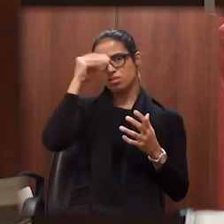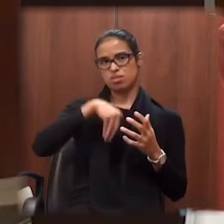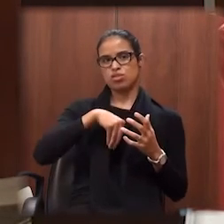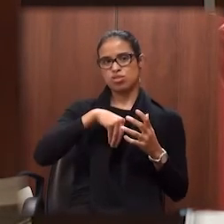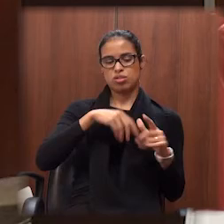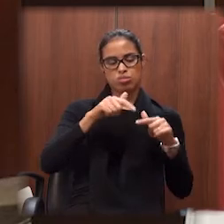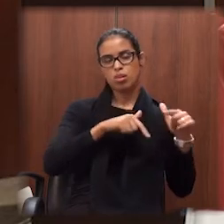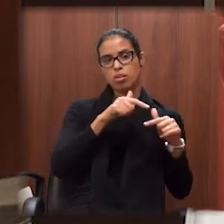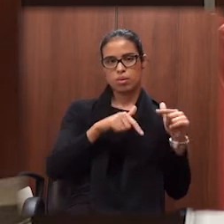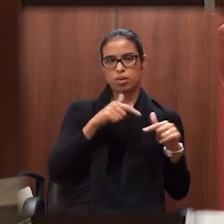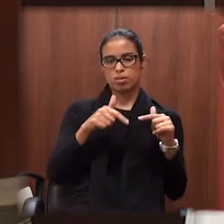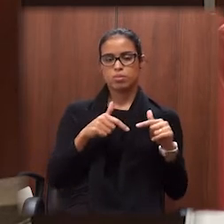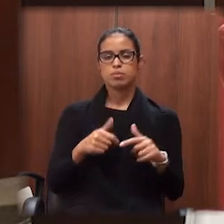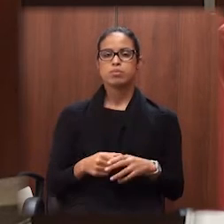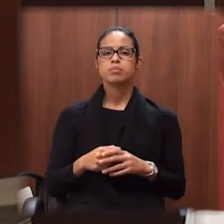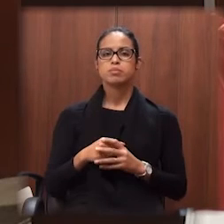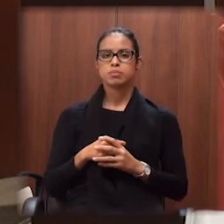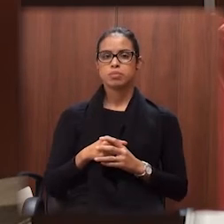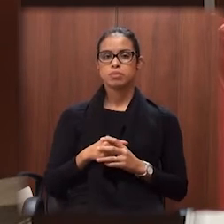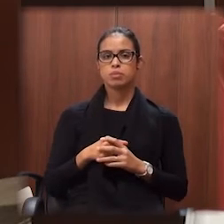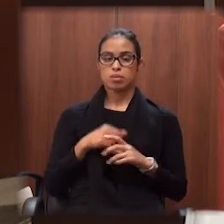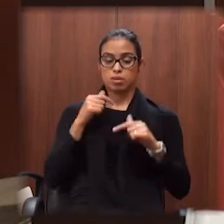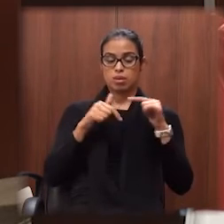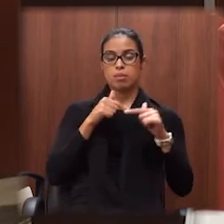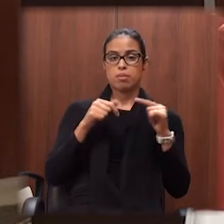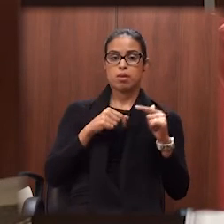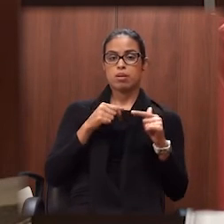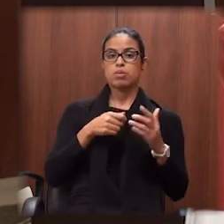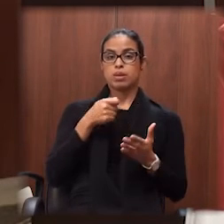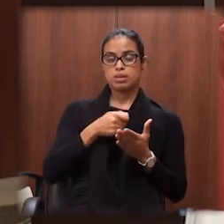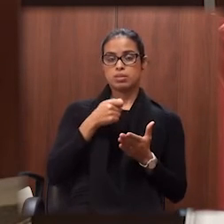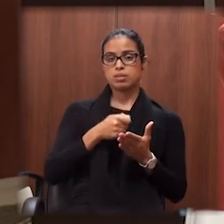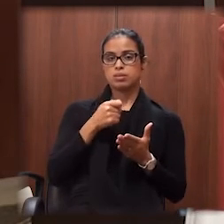desse trabalho que exige